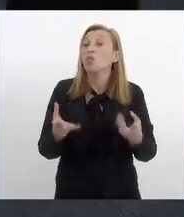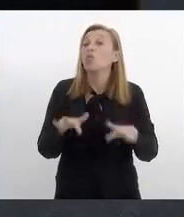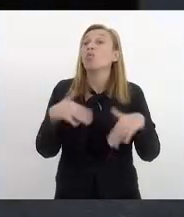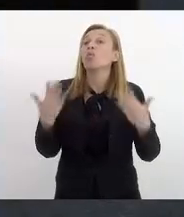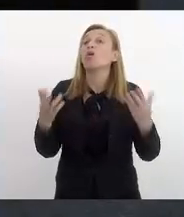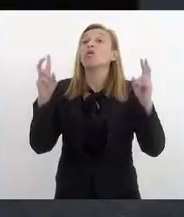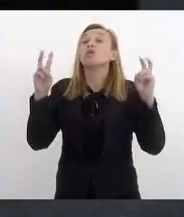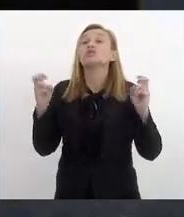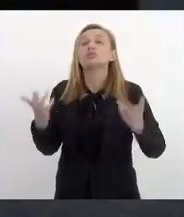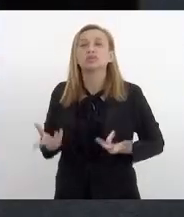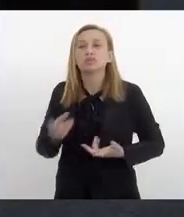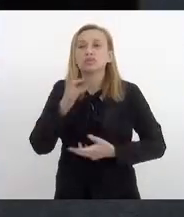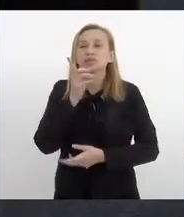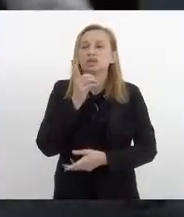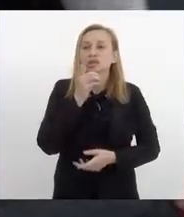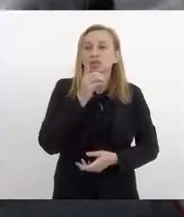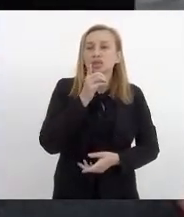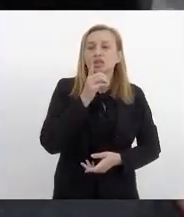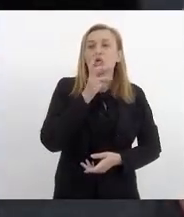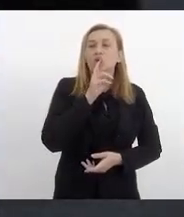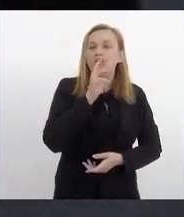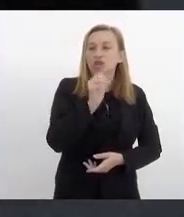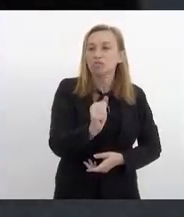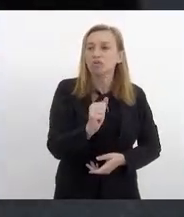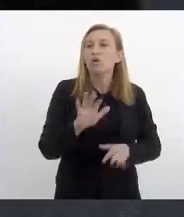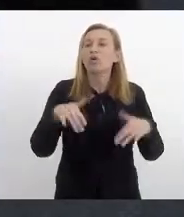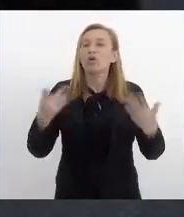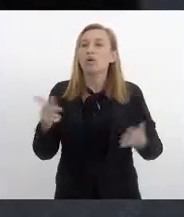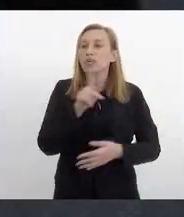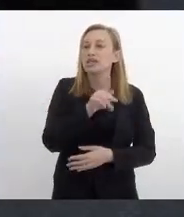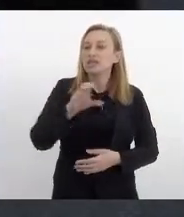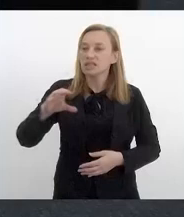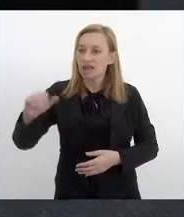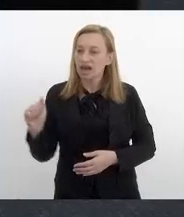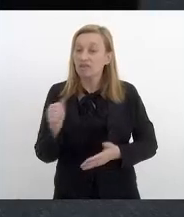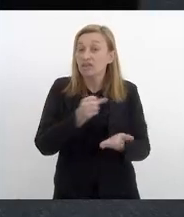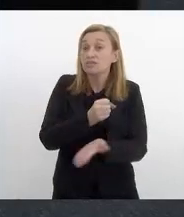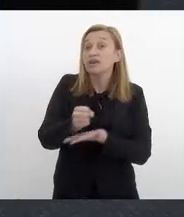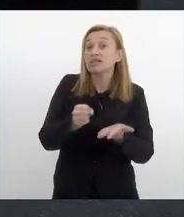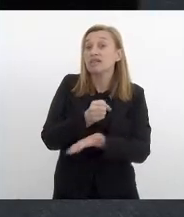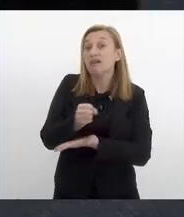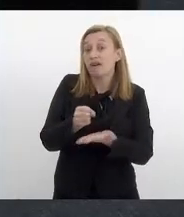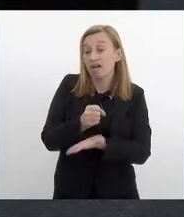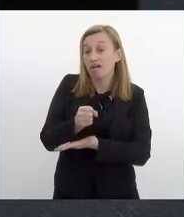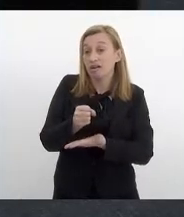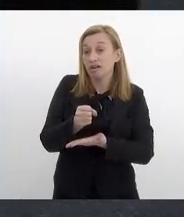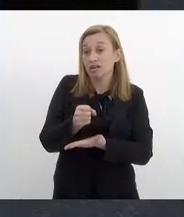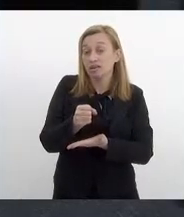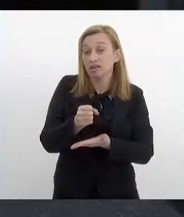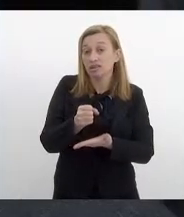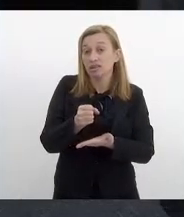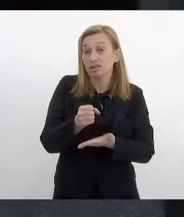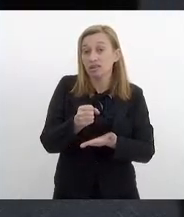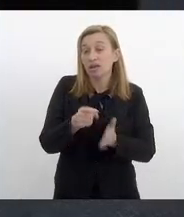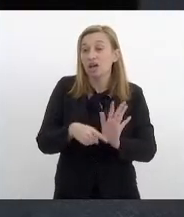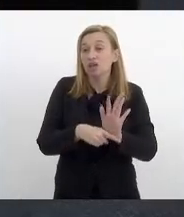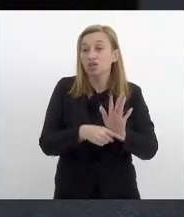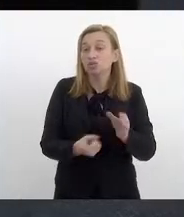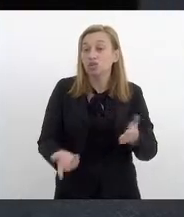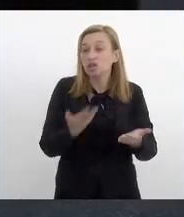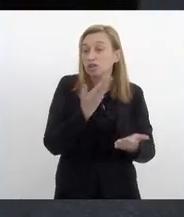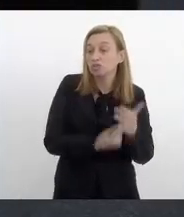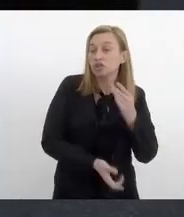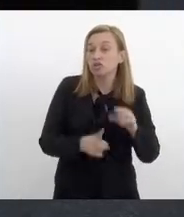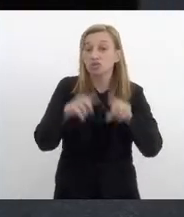deputado Rodrigo Amorim? Qualquer que seja a variação do IPCA em que vai se basear a recomposição das perdas dos